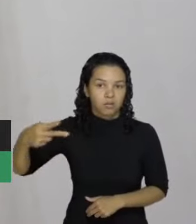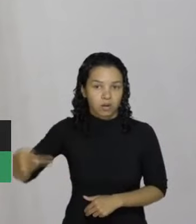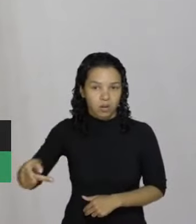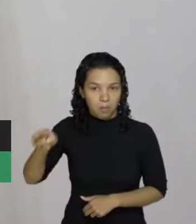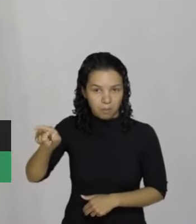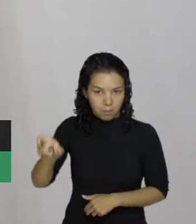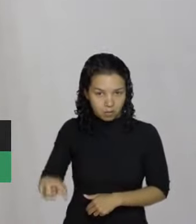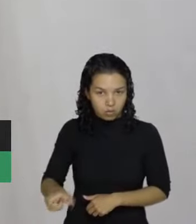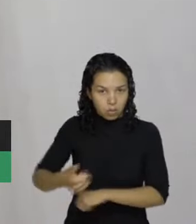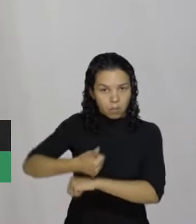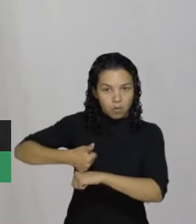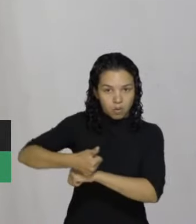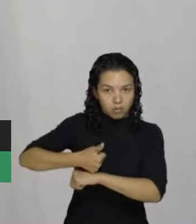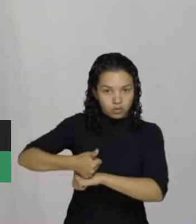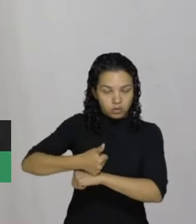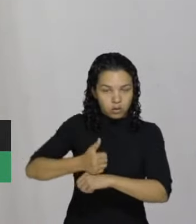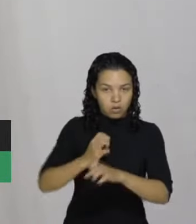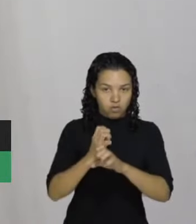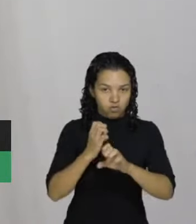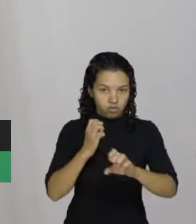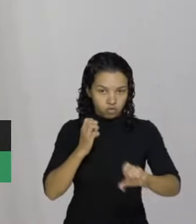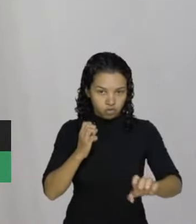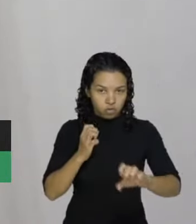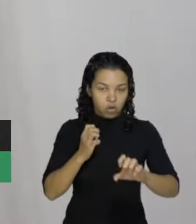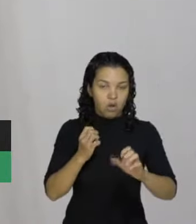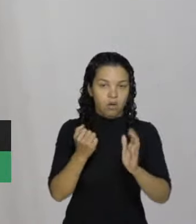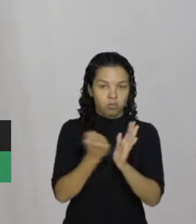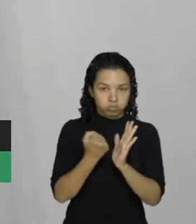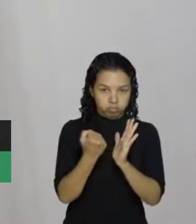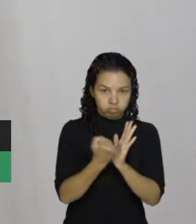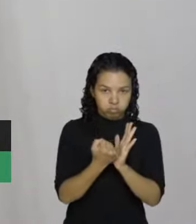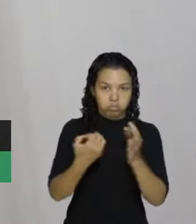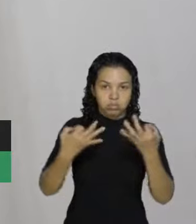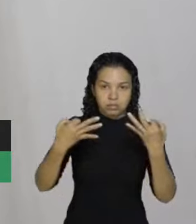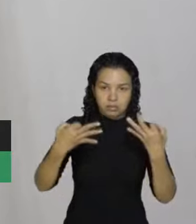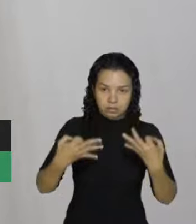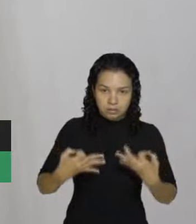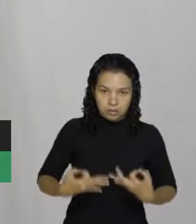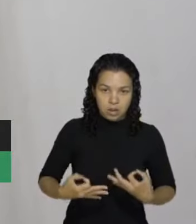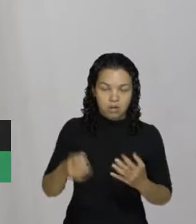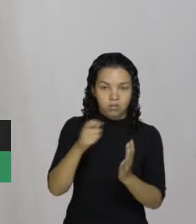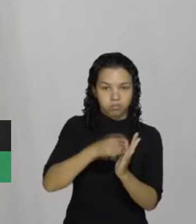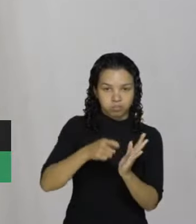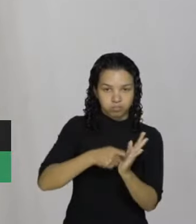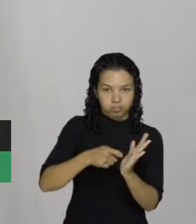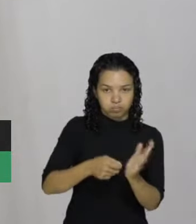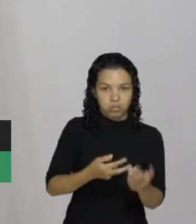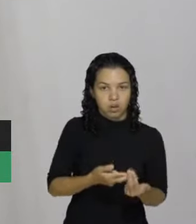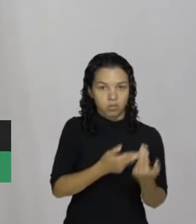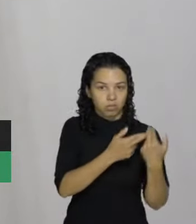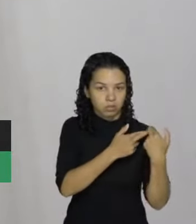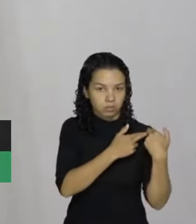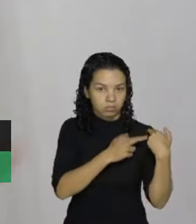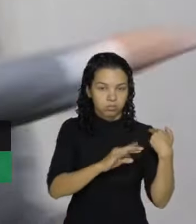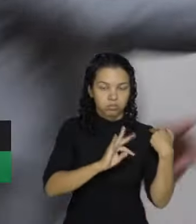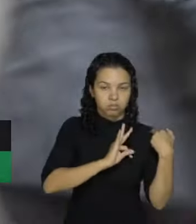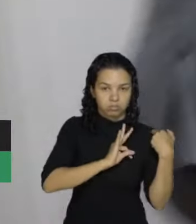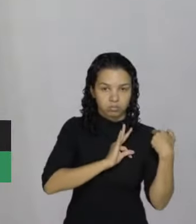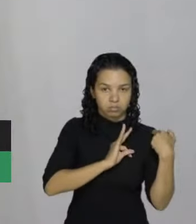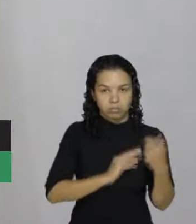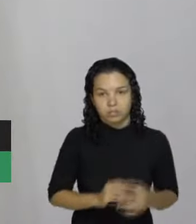profissional de engenharia devidamente registrado, que faz essa anotação de responsabilidade técnica, deputada